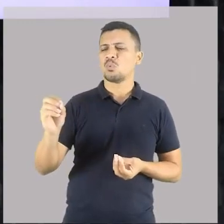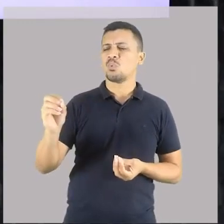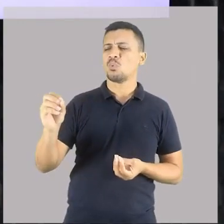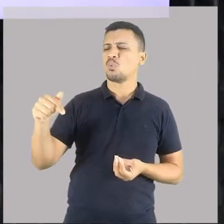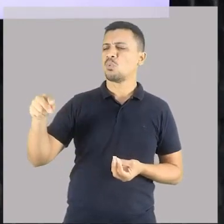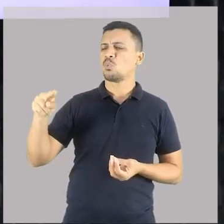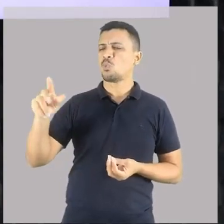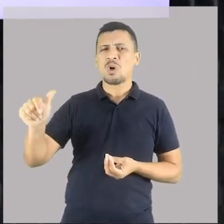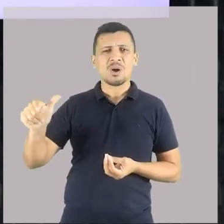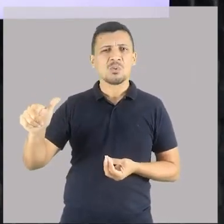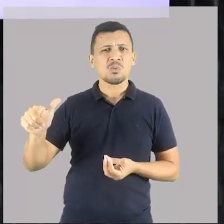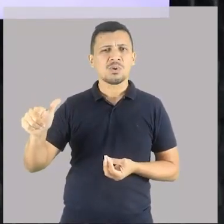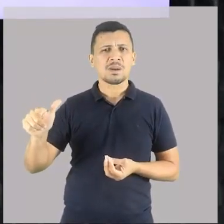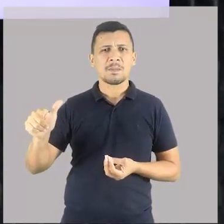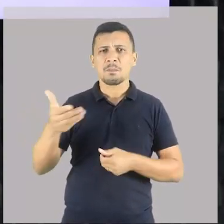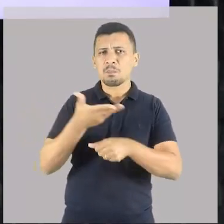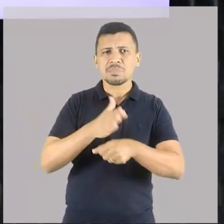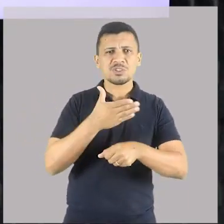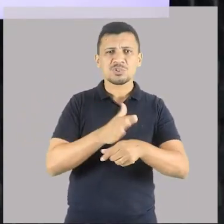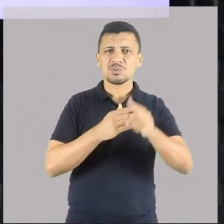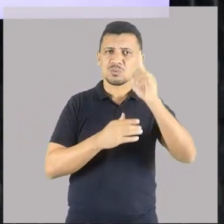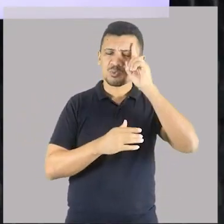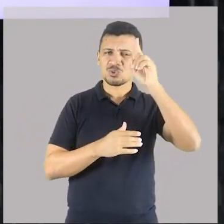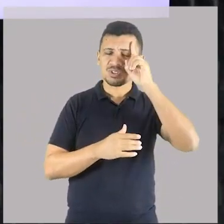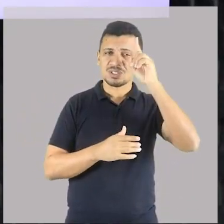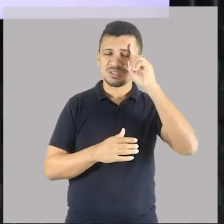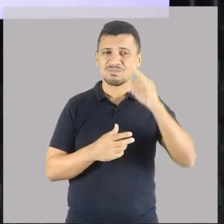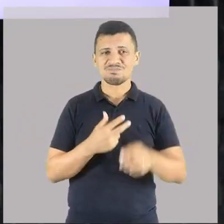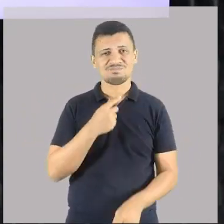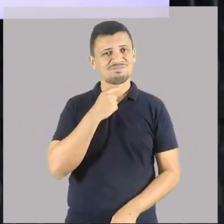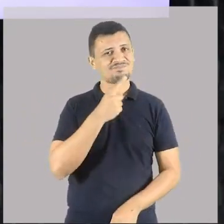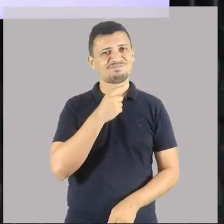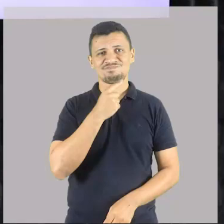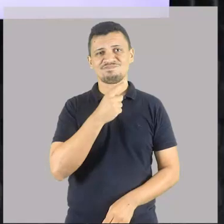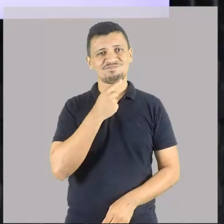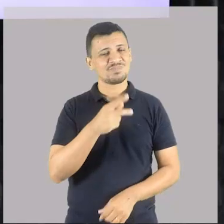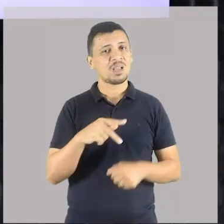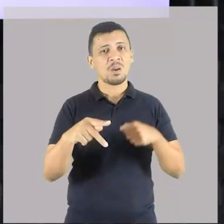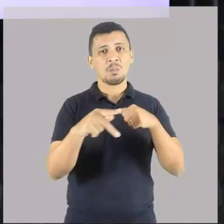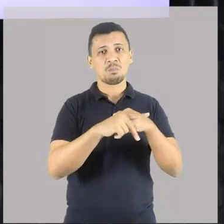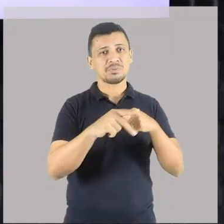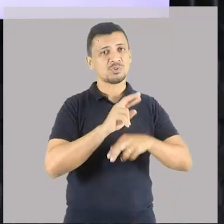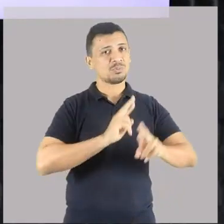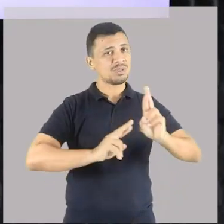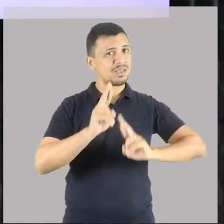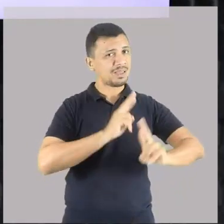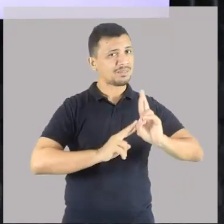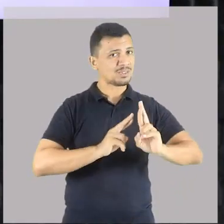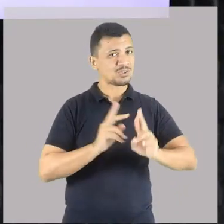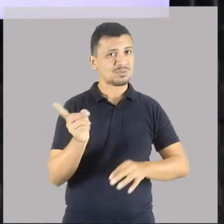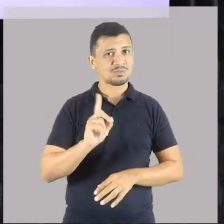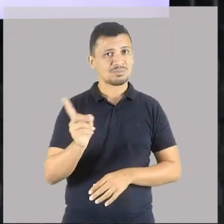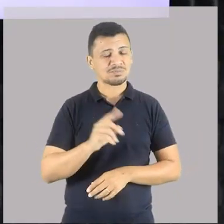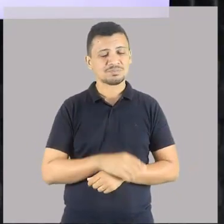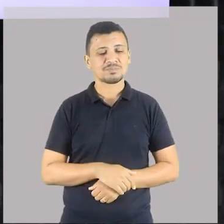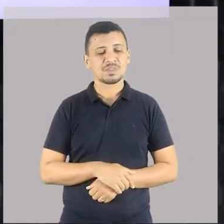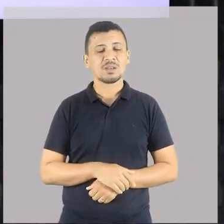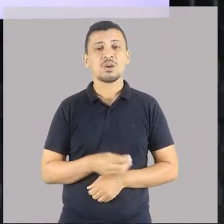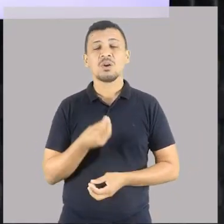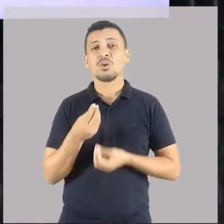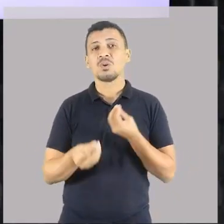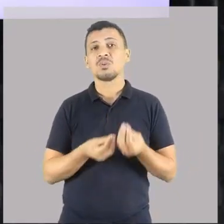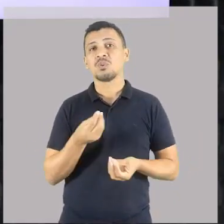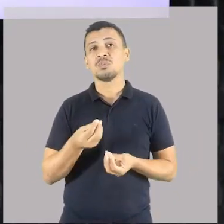o qual aí. Então, ele já não é pronome relativo, certo? Como eu estou trabalhando só com as opções